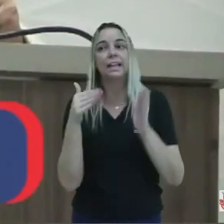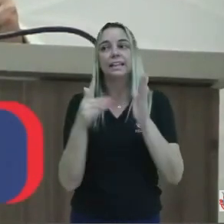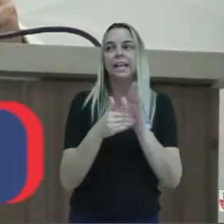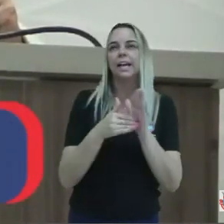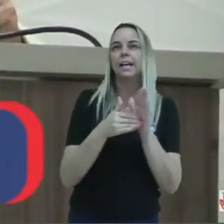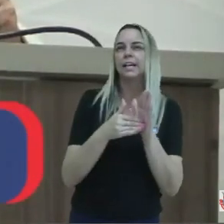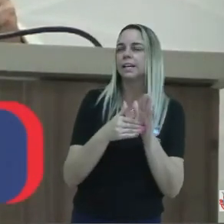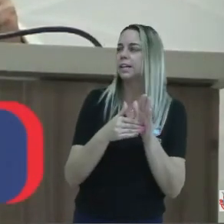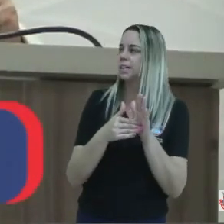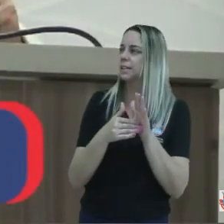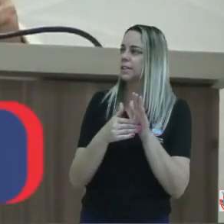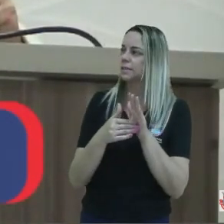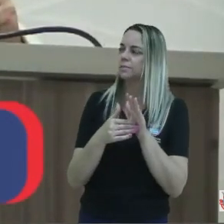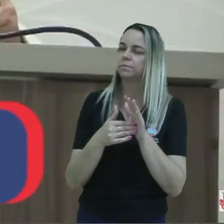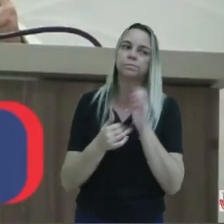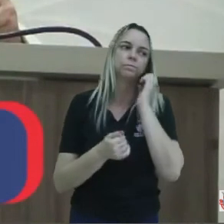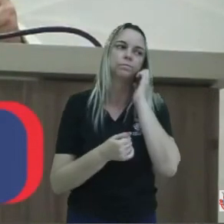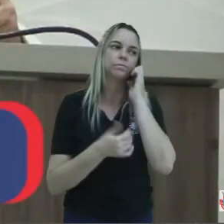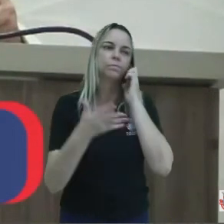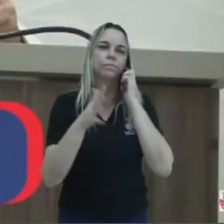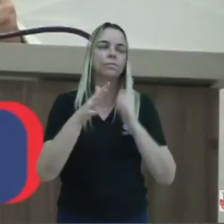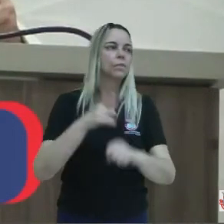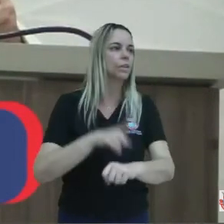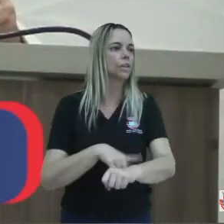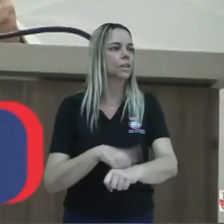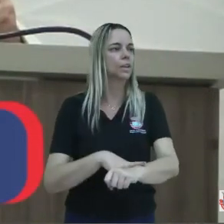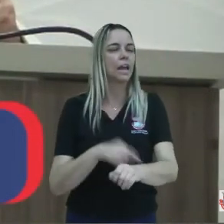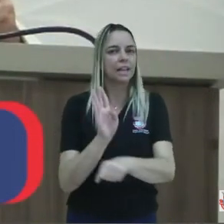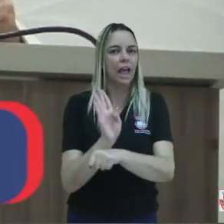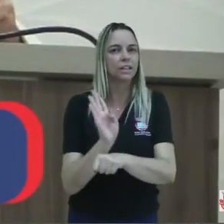rápido de sífilis e HIV, e